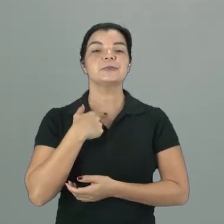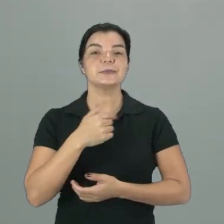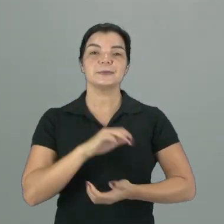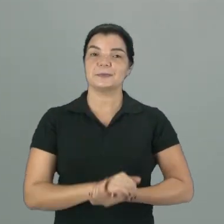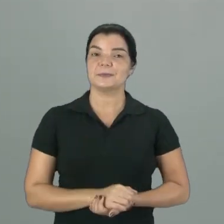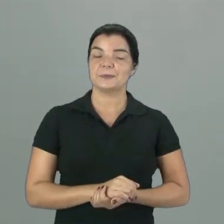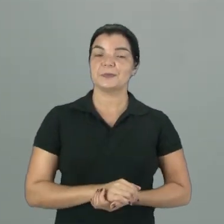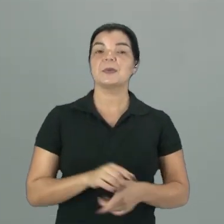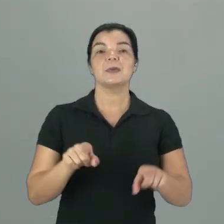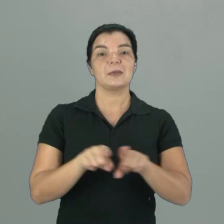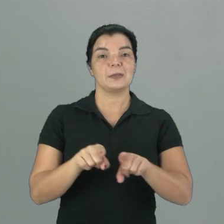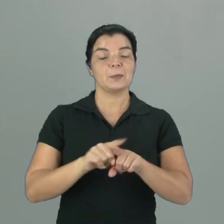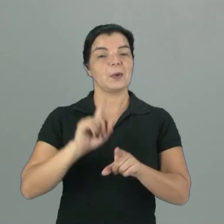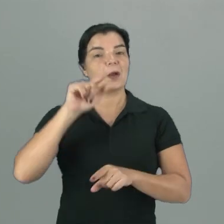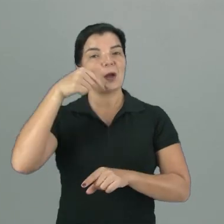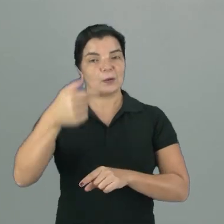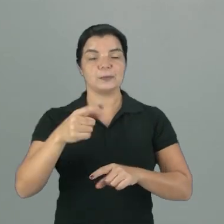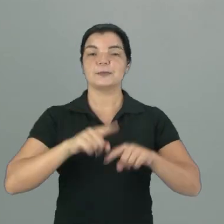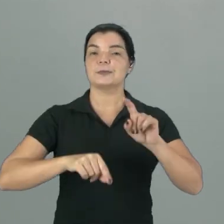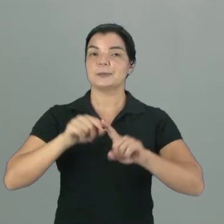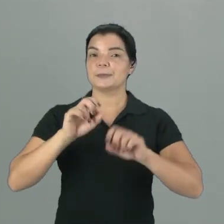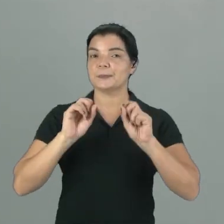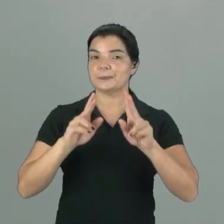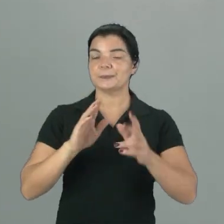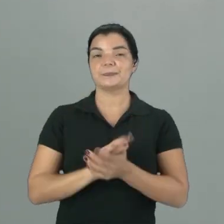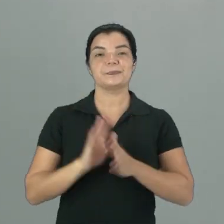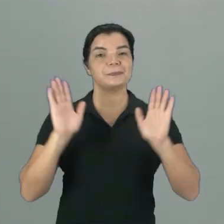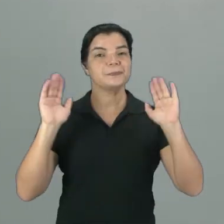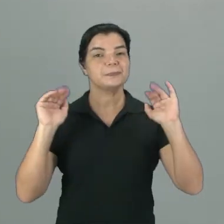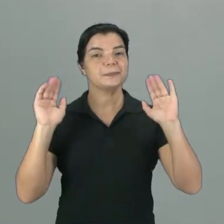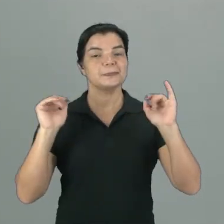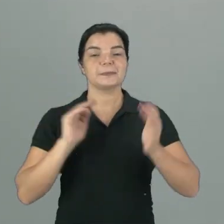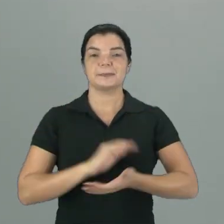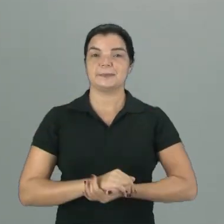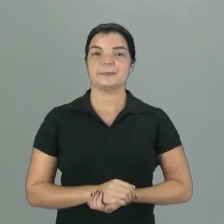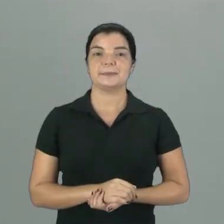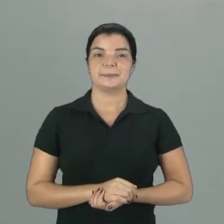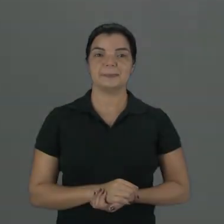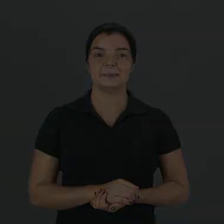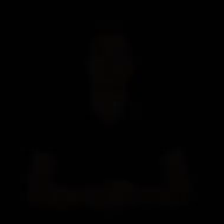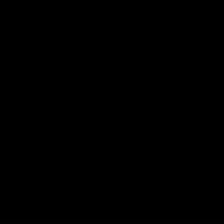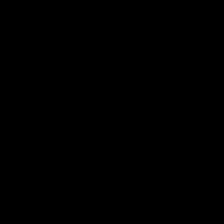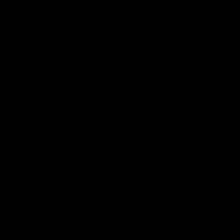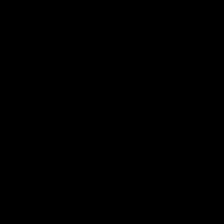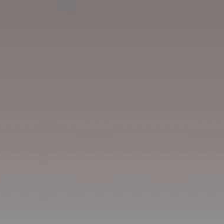vezes quiserem e também ter acesso a outros materiais, ok? See you next class!